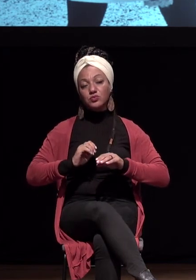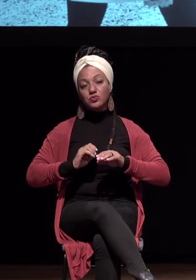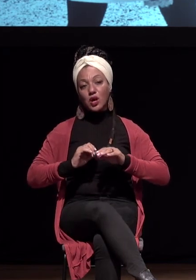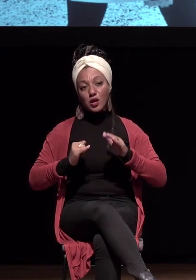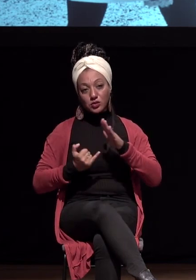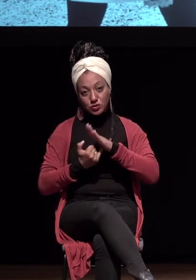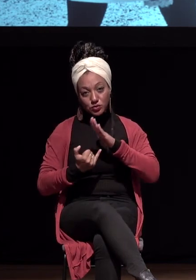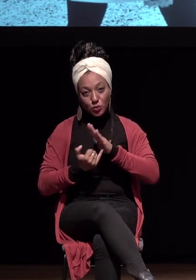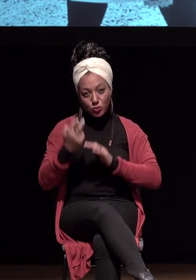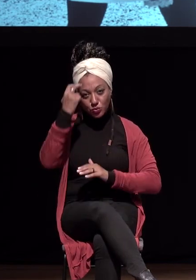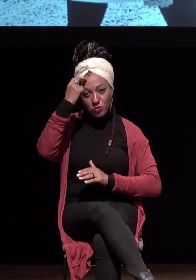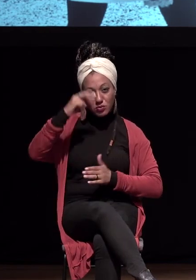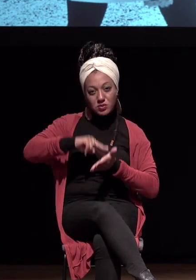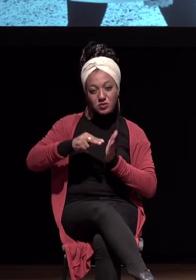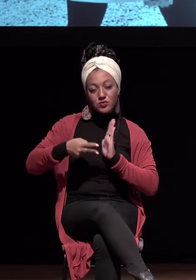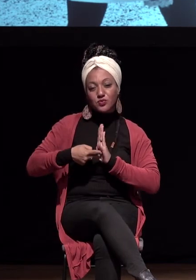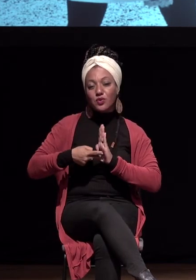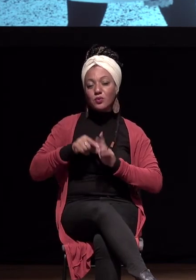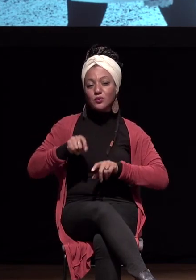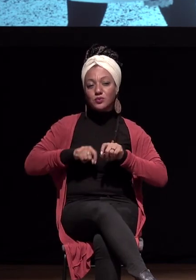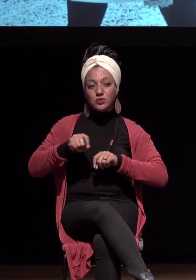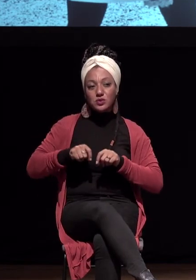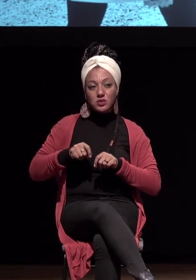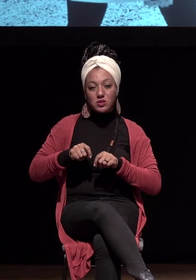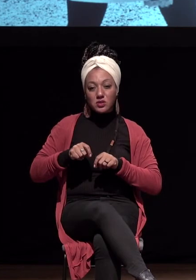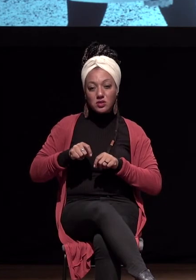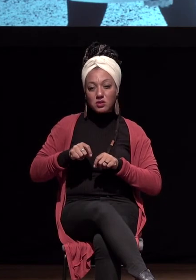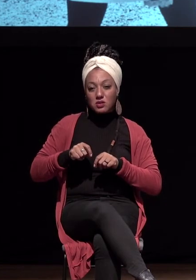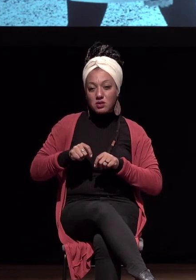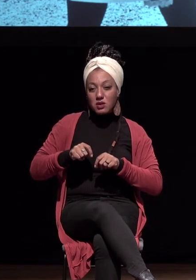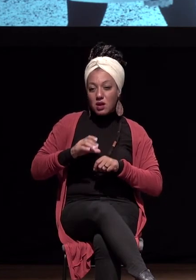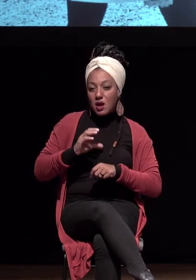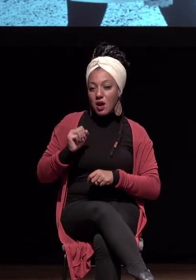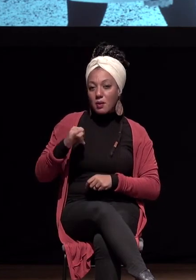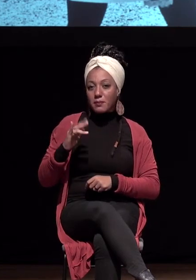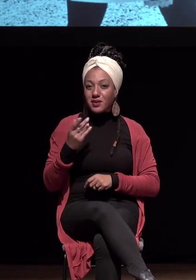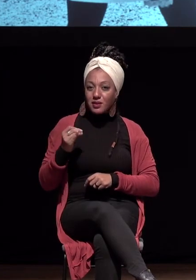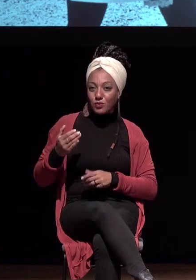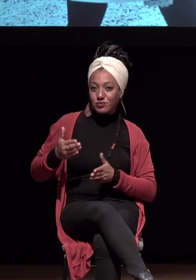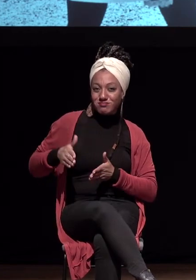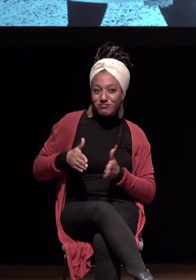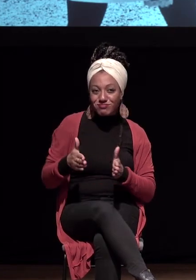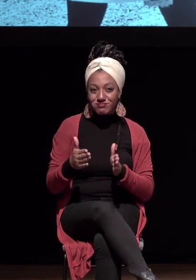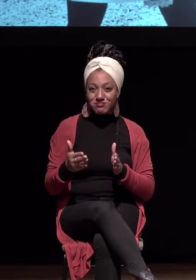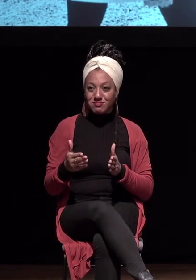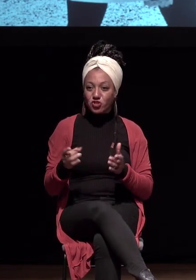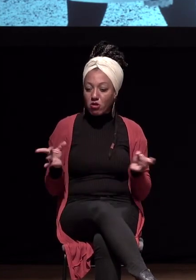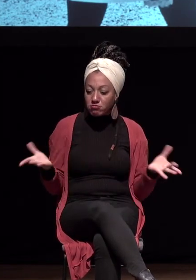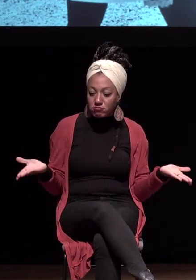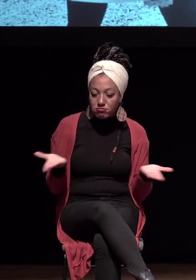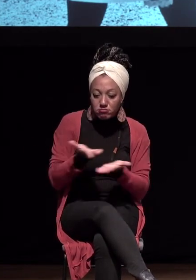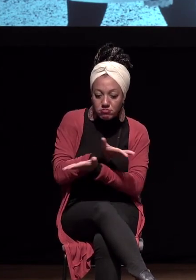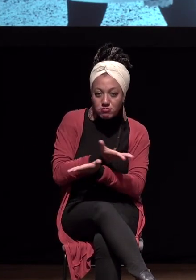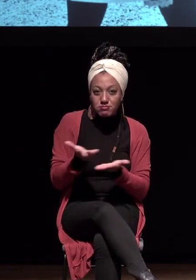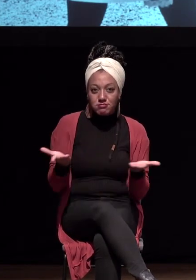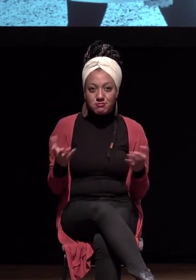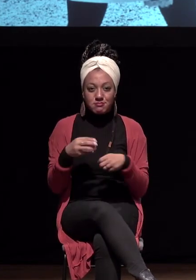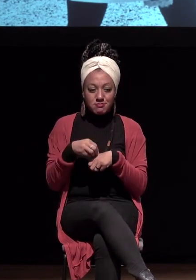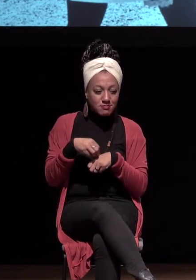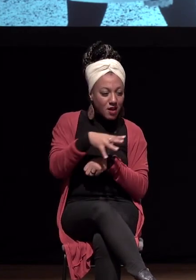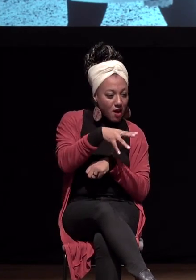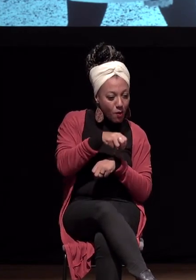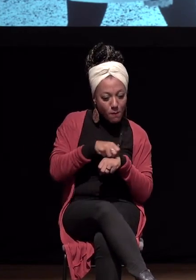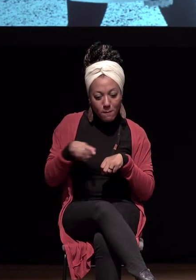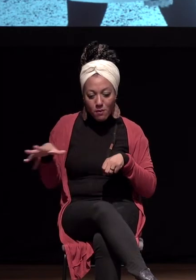se vê aqui e não vai só passar e esquecer, mas vai levar um pouco disso